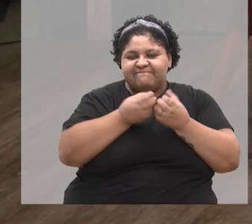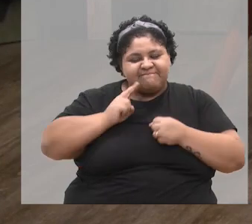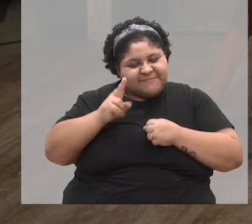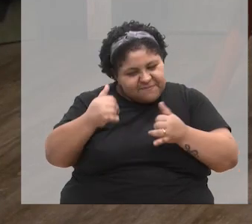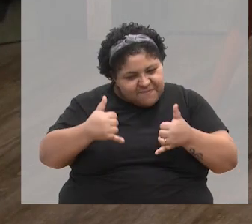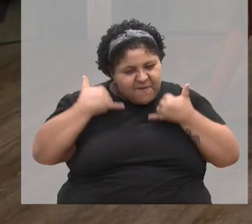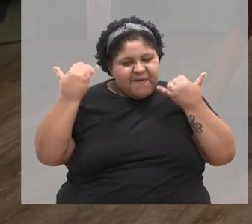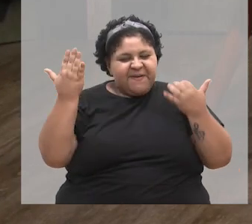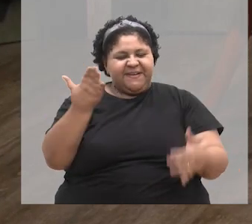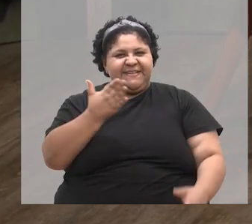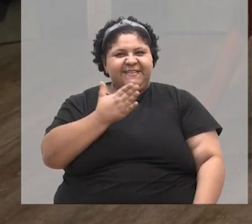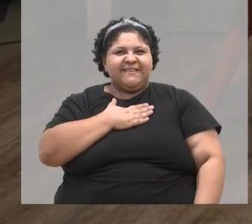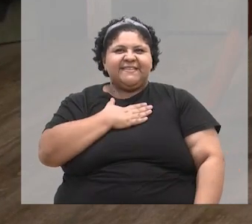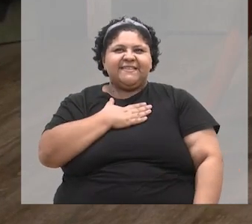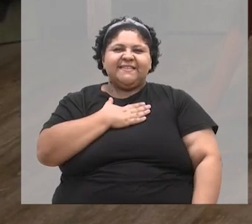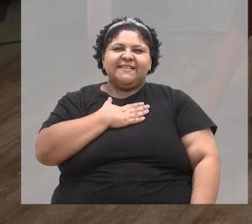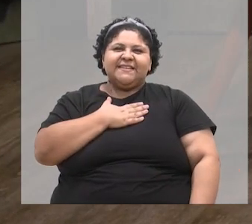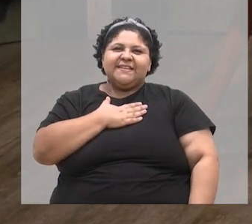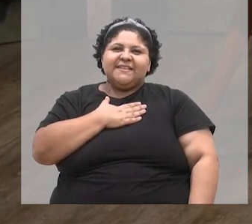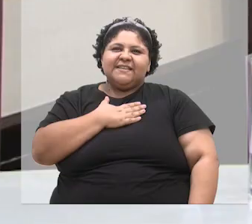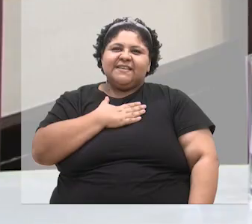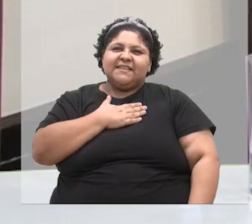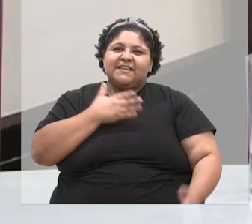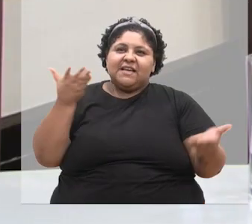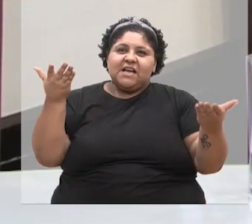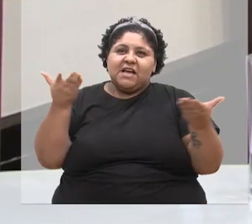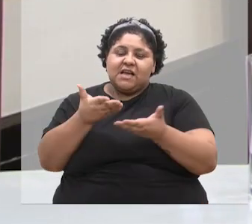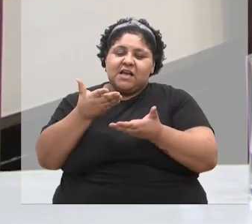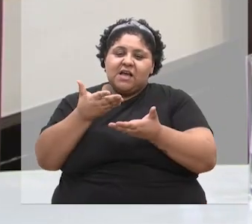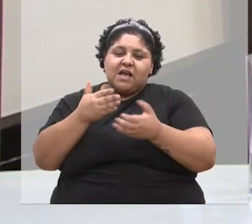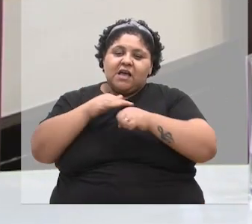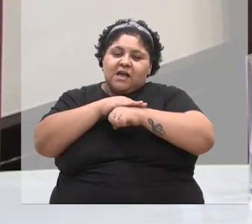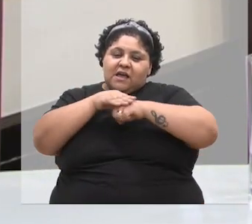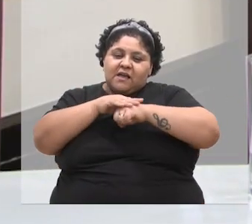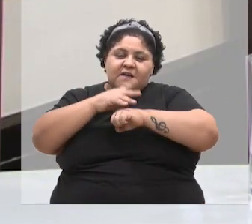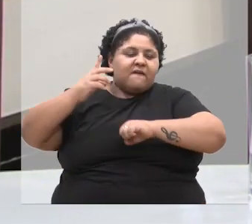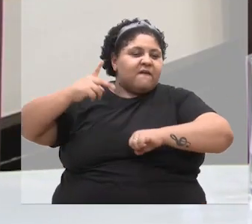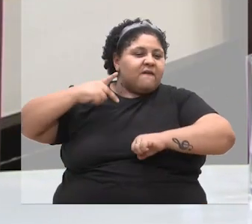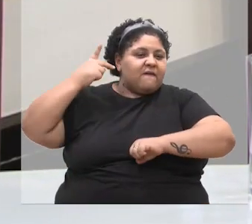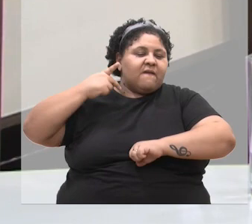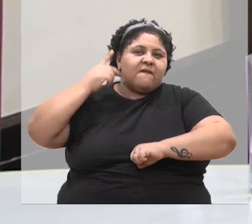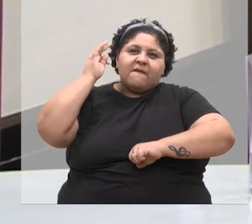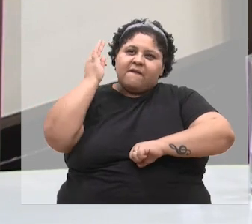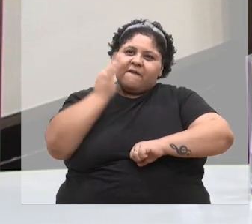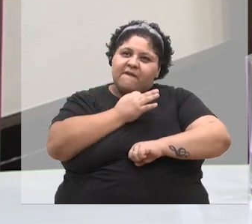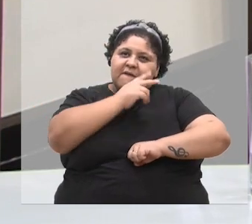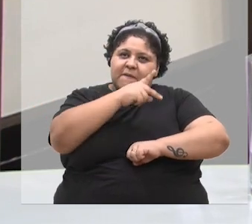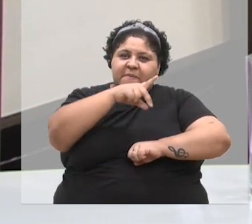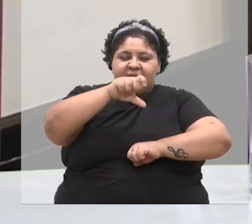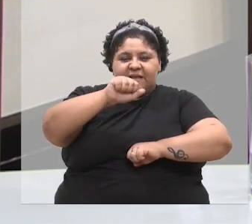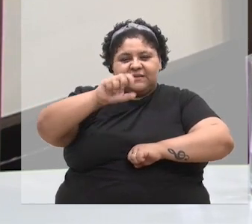Como sempre, a honra foi toda nossa, vereadora. Acabamos de conversar então com a vereadora